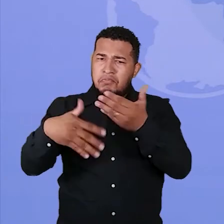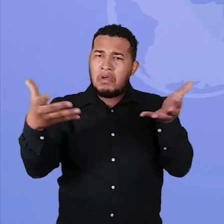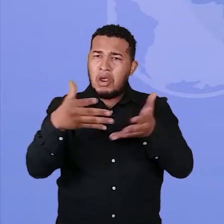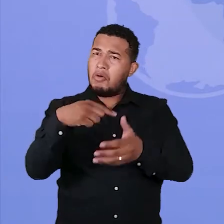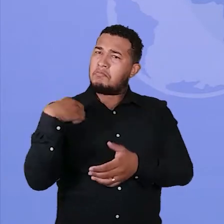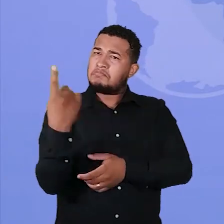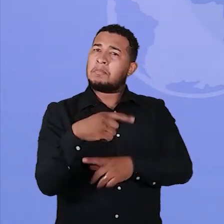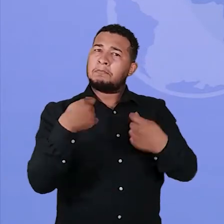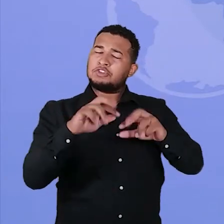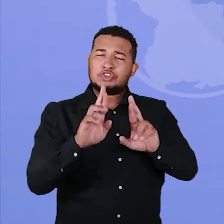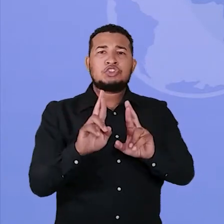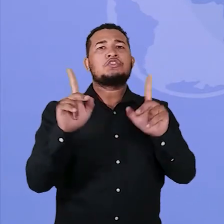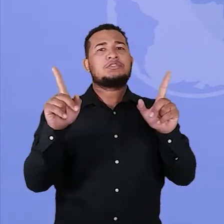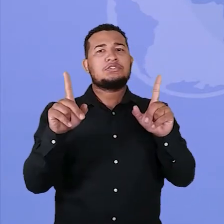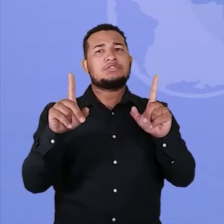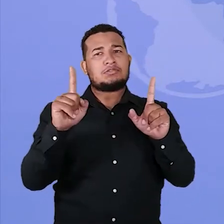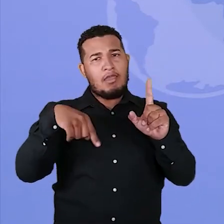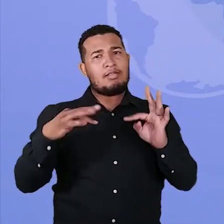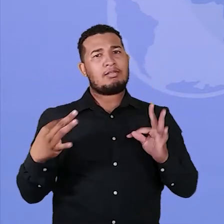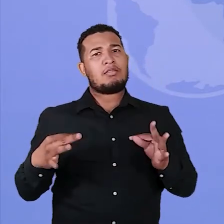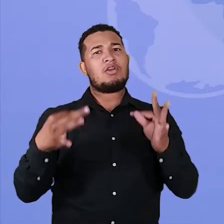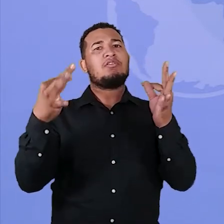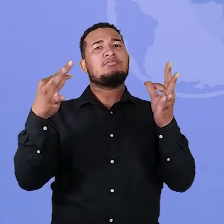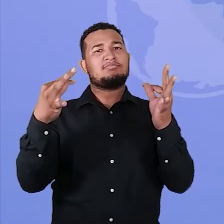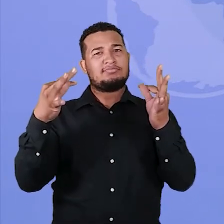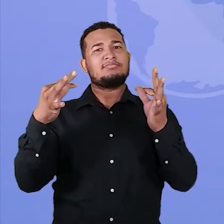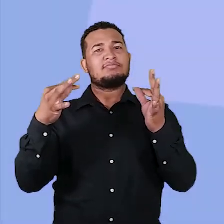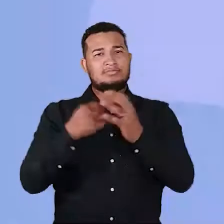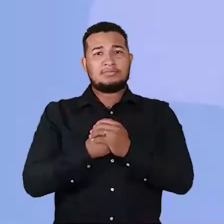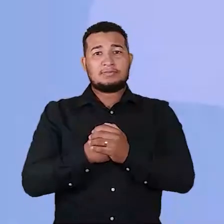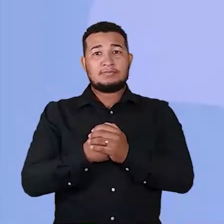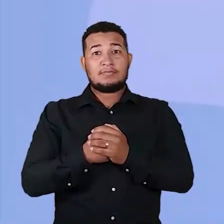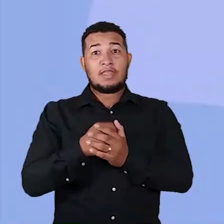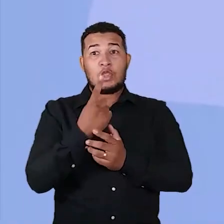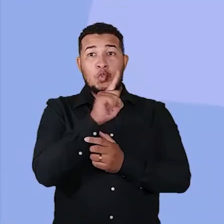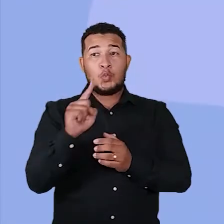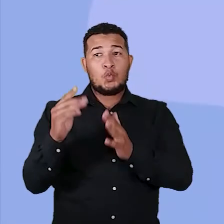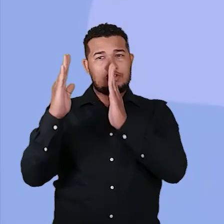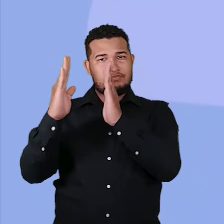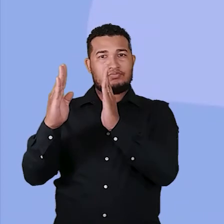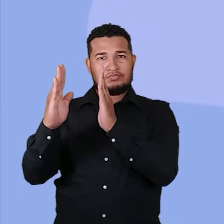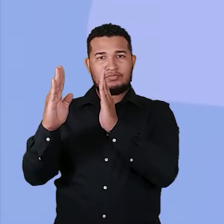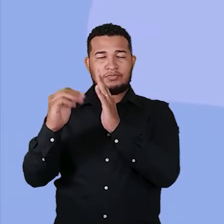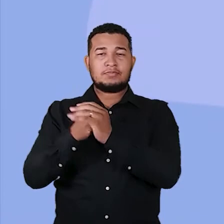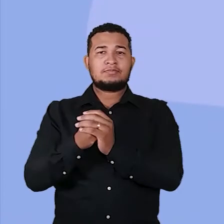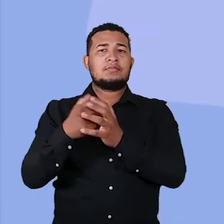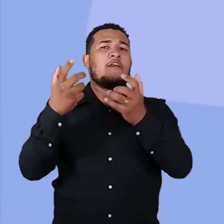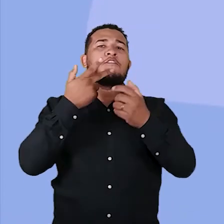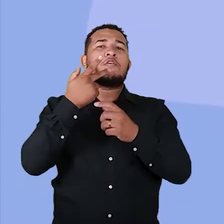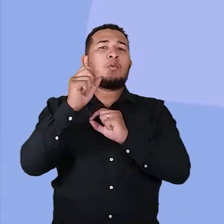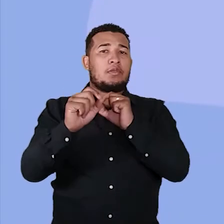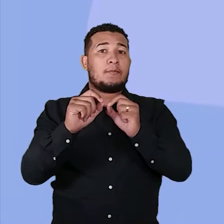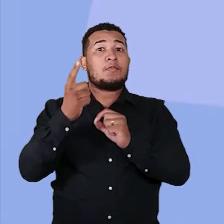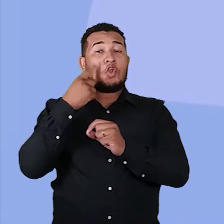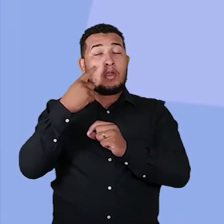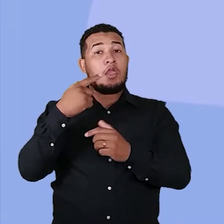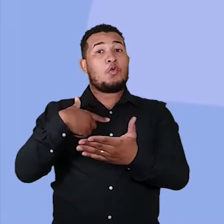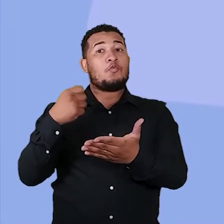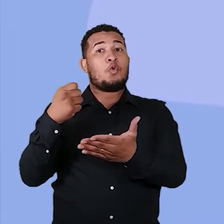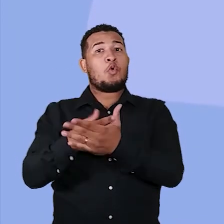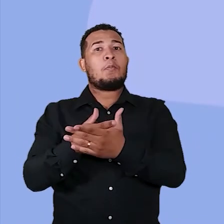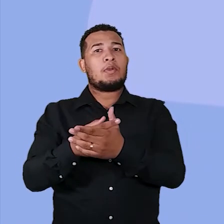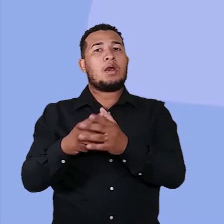que ser diferente. Nós somos a geração da tecnologia. E aí no último quadrinho ela fala assim: eu